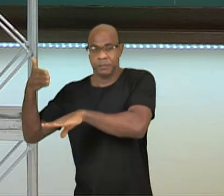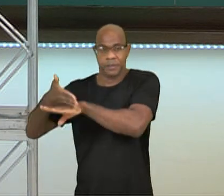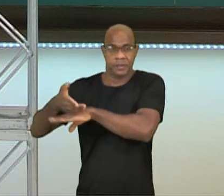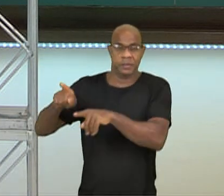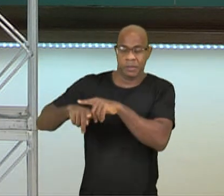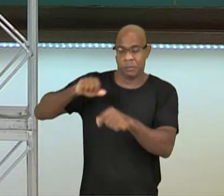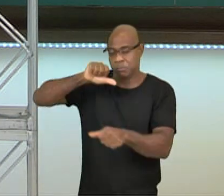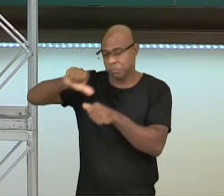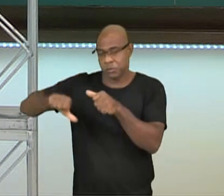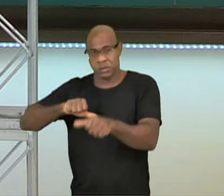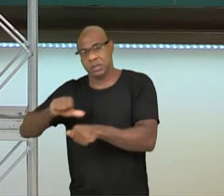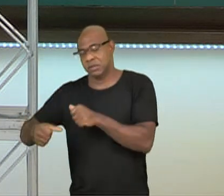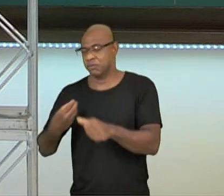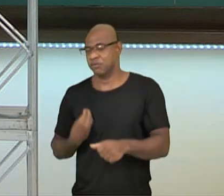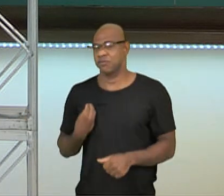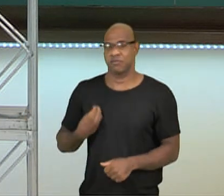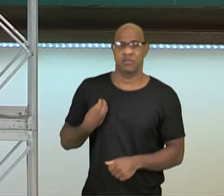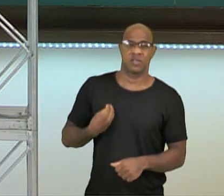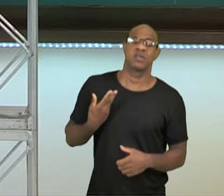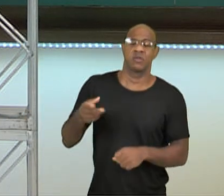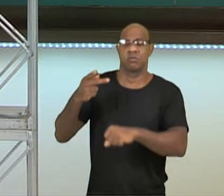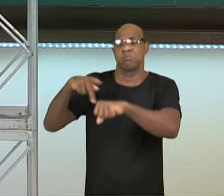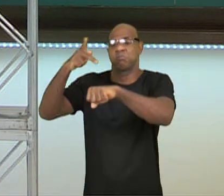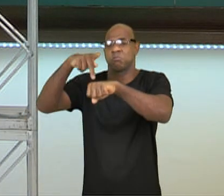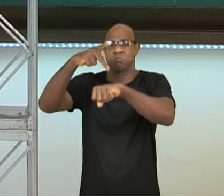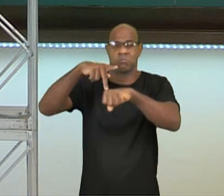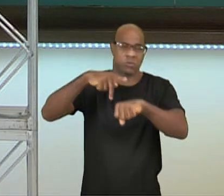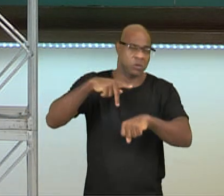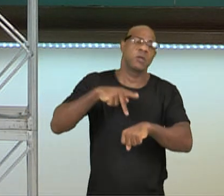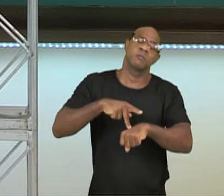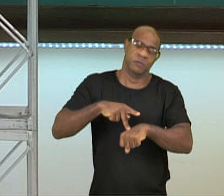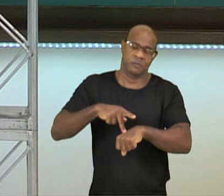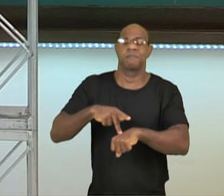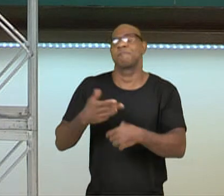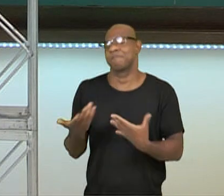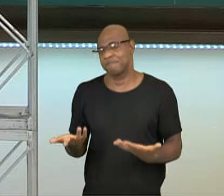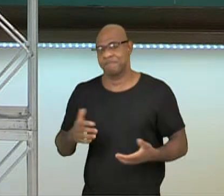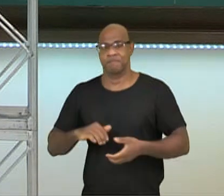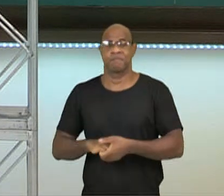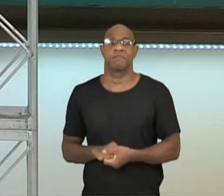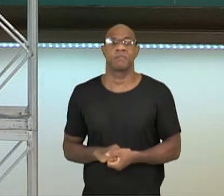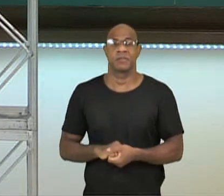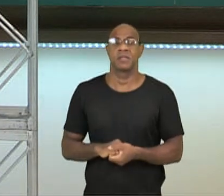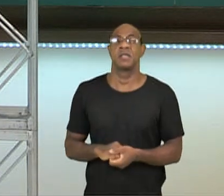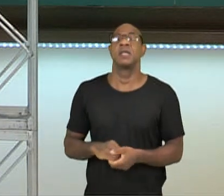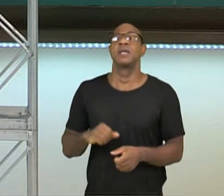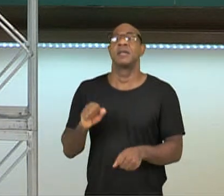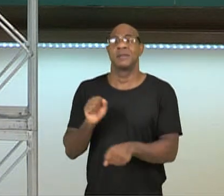mudança aí de vida dos países do continente africano.